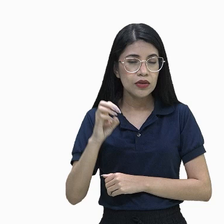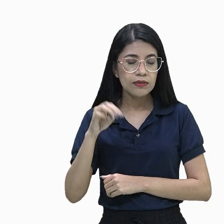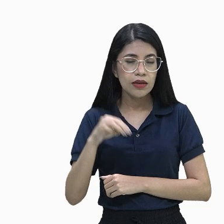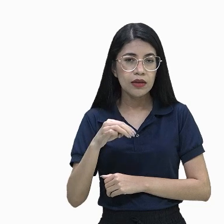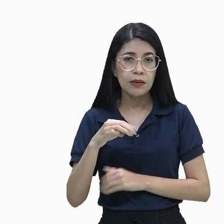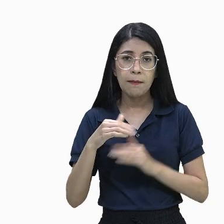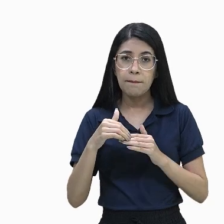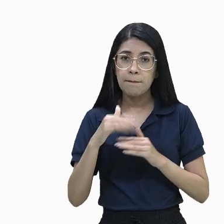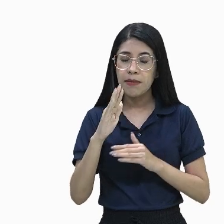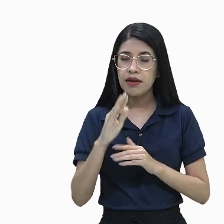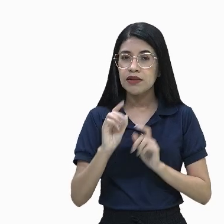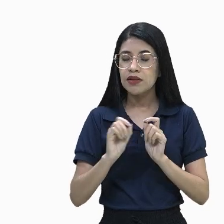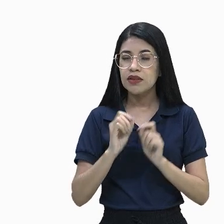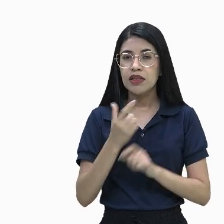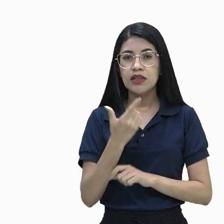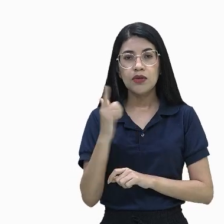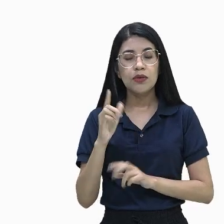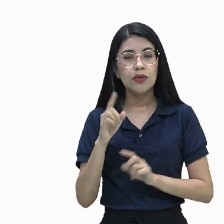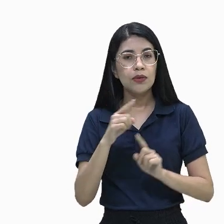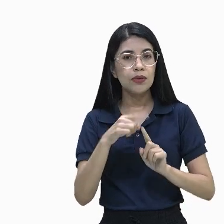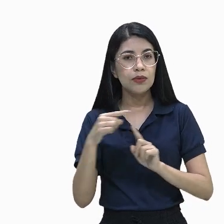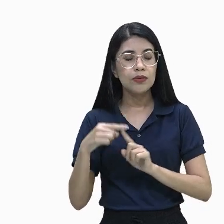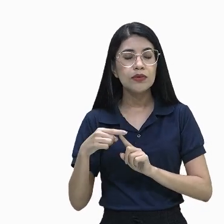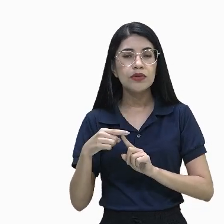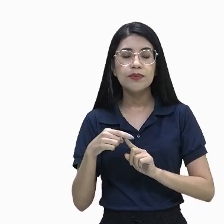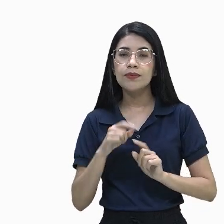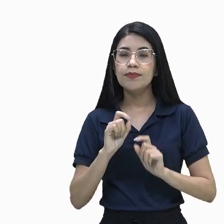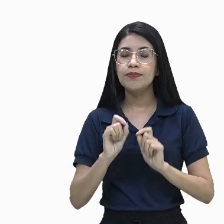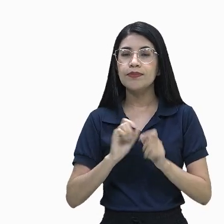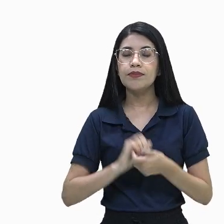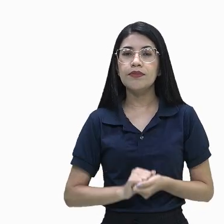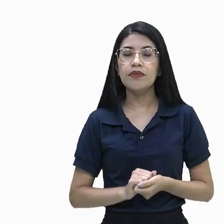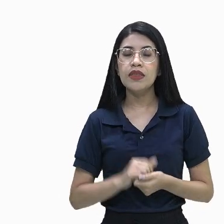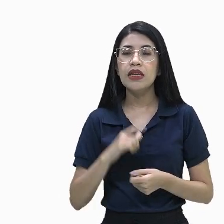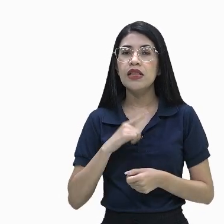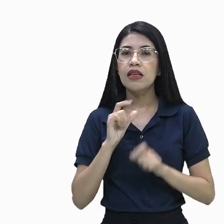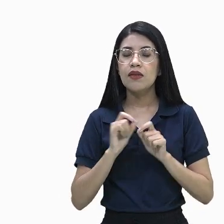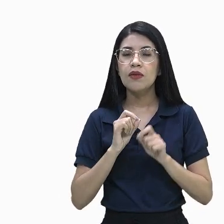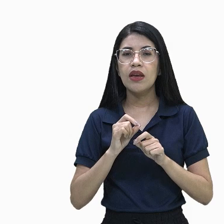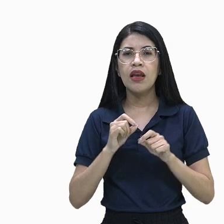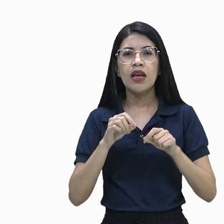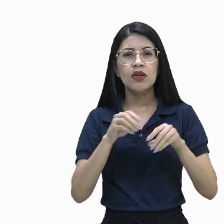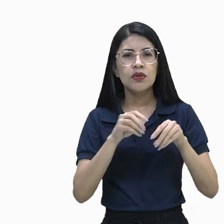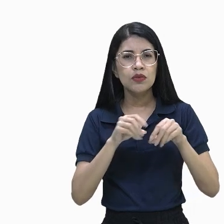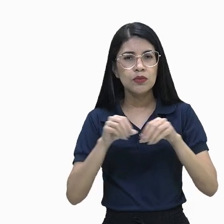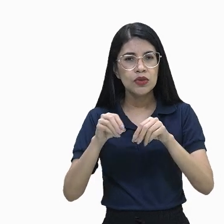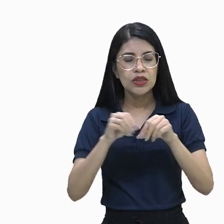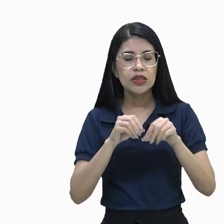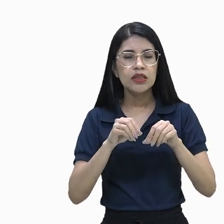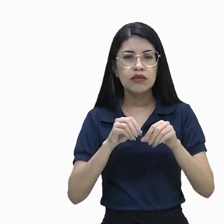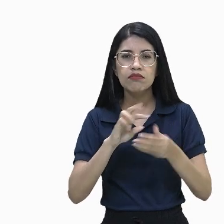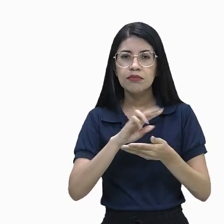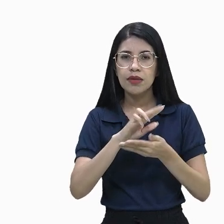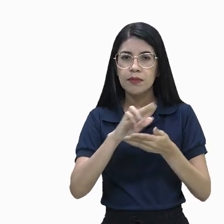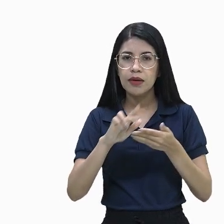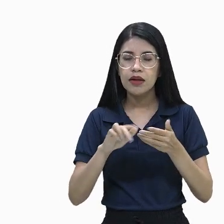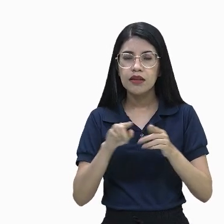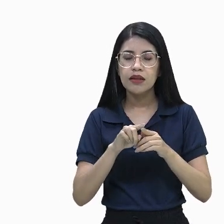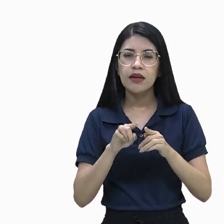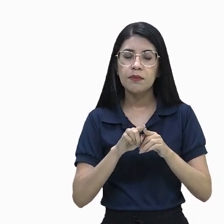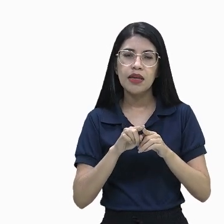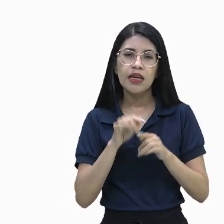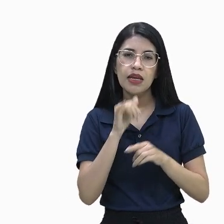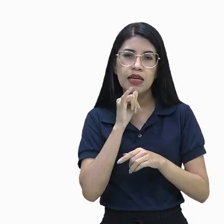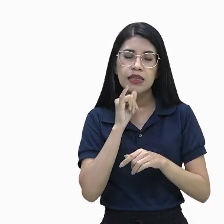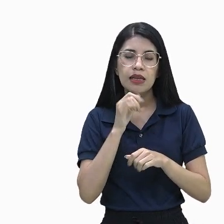gente já tem outra forma de relevo. Ela vai ser recoberta aí por sedimentos também vindos ali do continente, né?